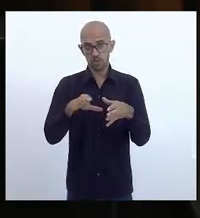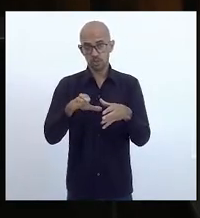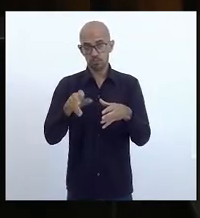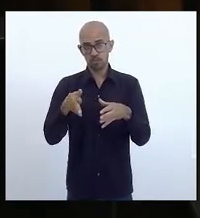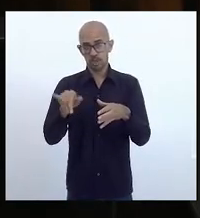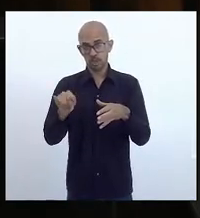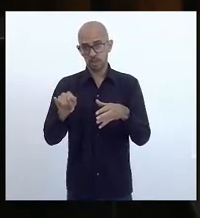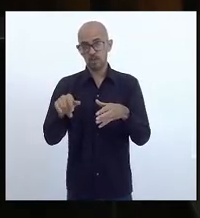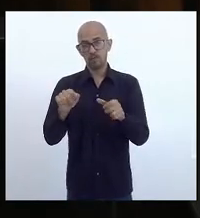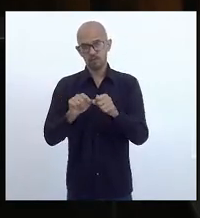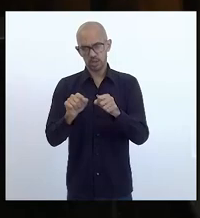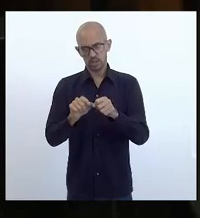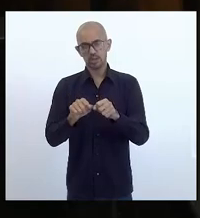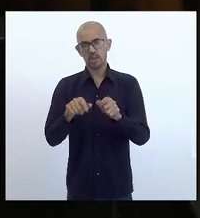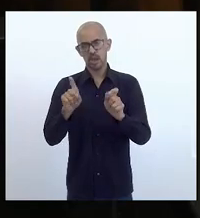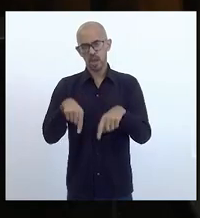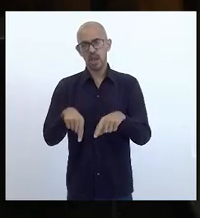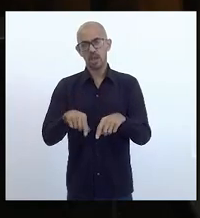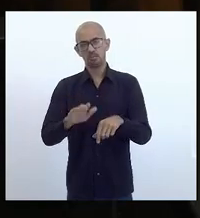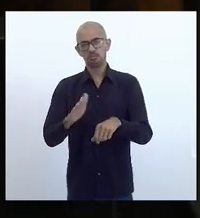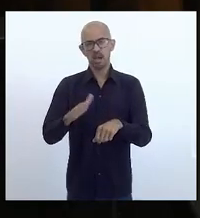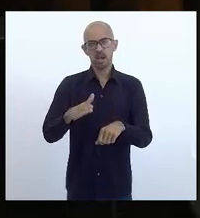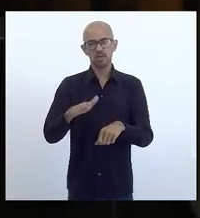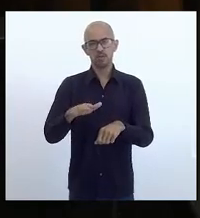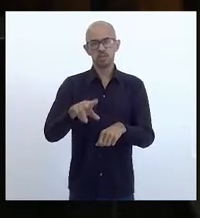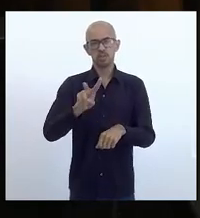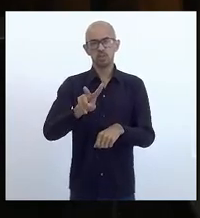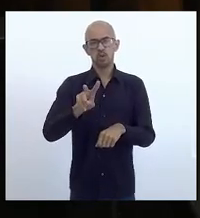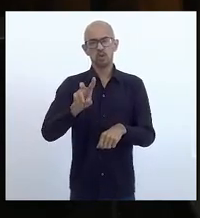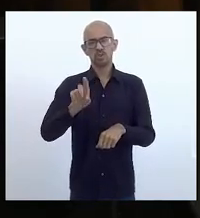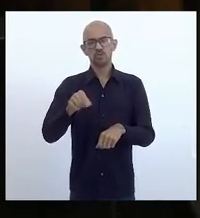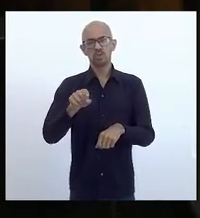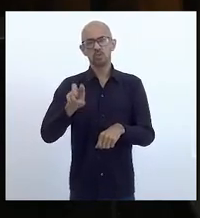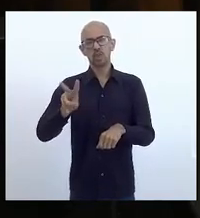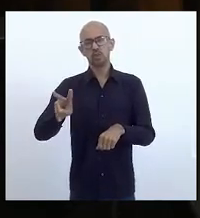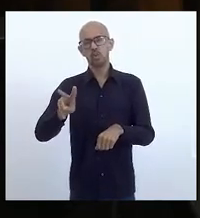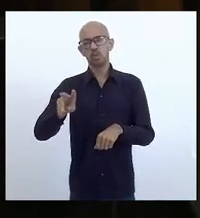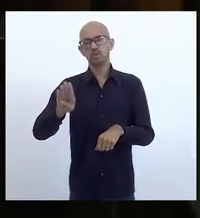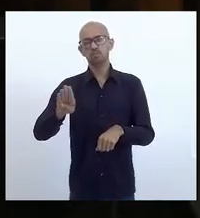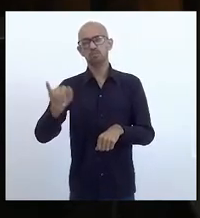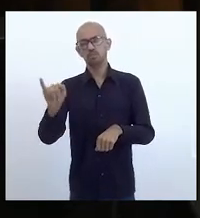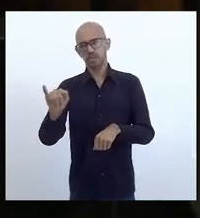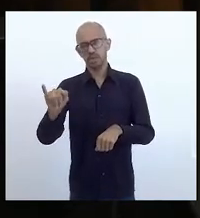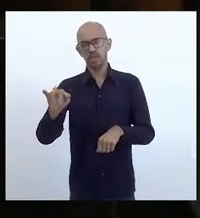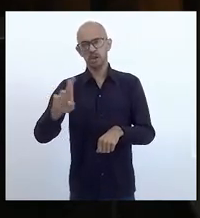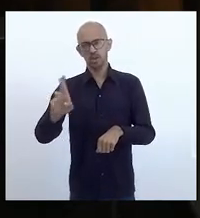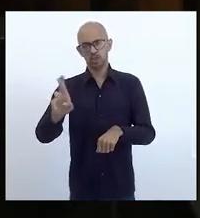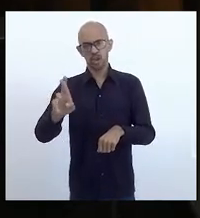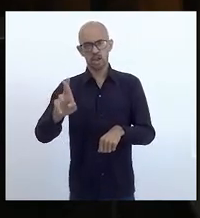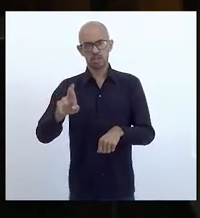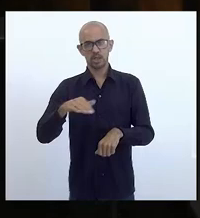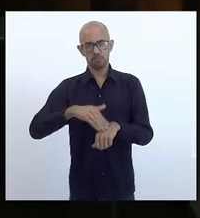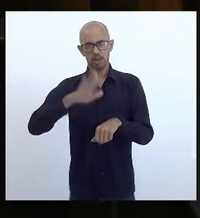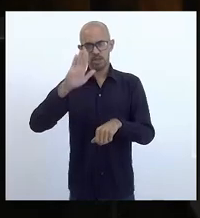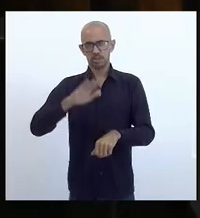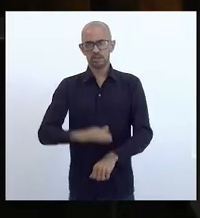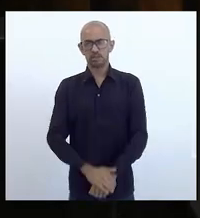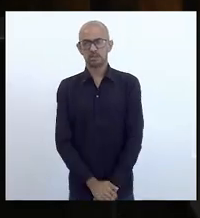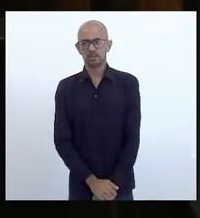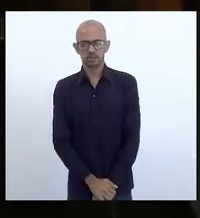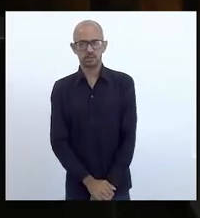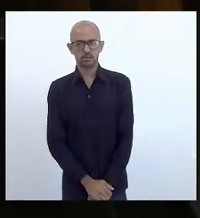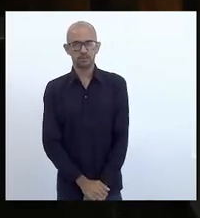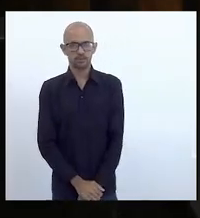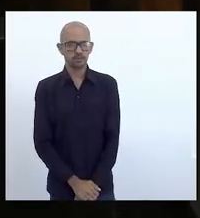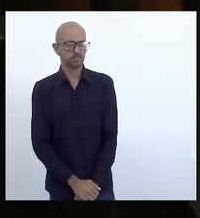como algo em torno de uns 2,2 bilhões a mais. Isso pode, essa